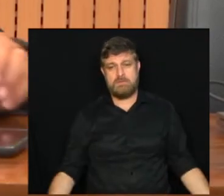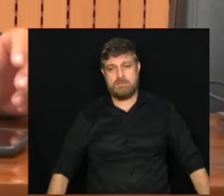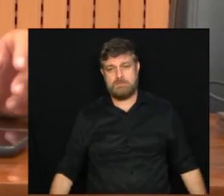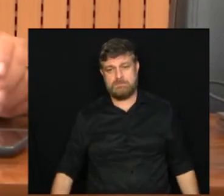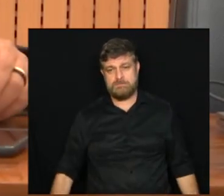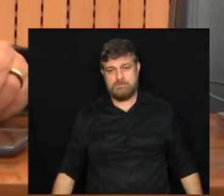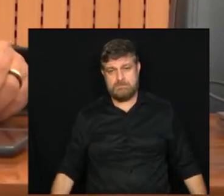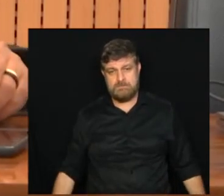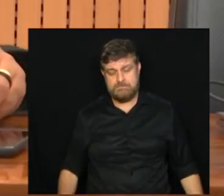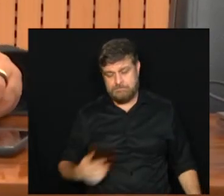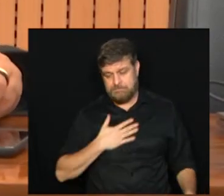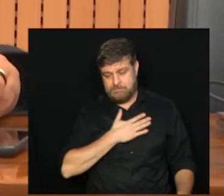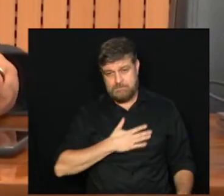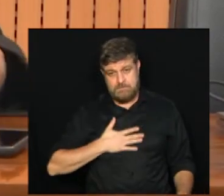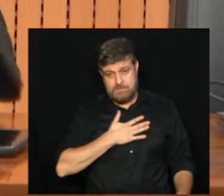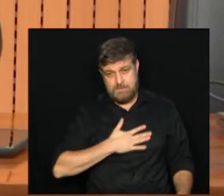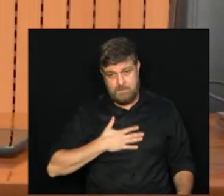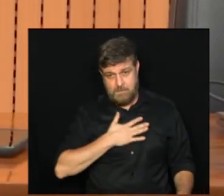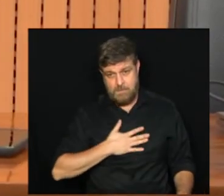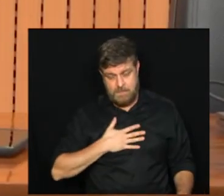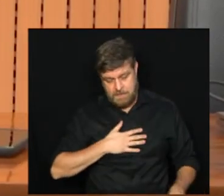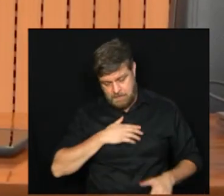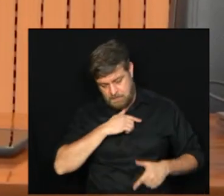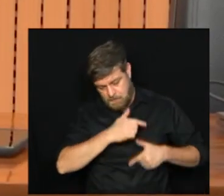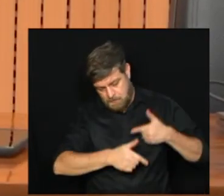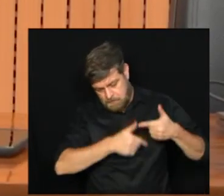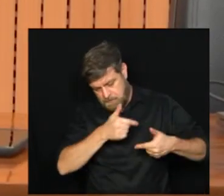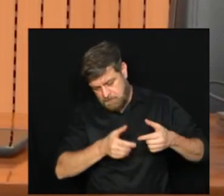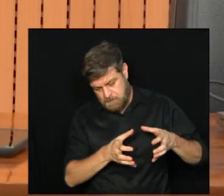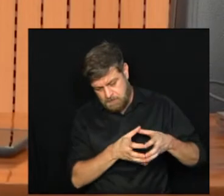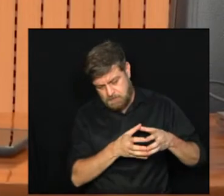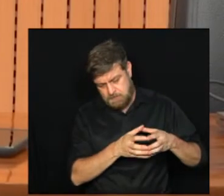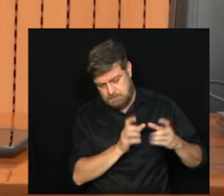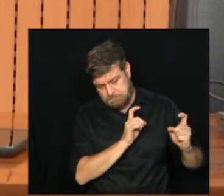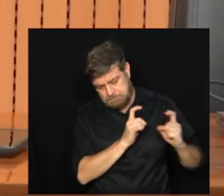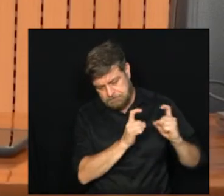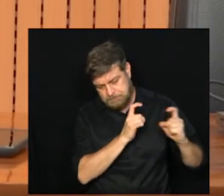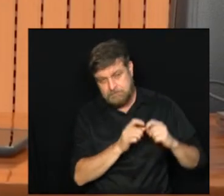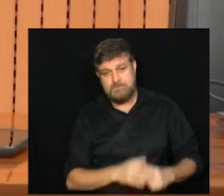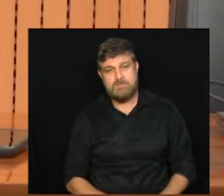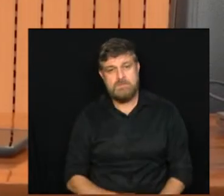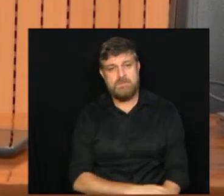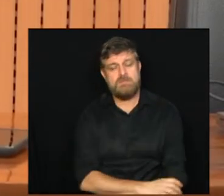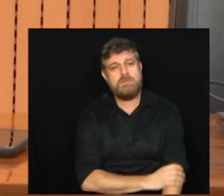satisfeitos com os trabalhos aqui desenvolvidos e eles são